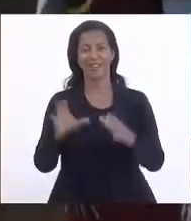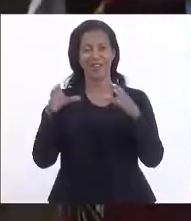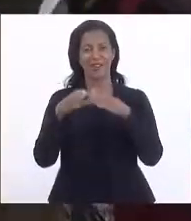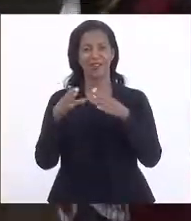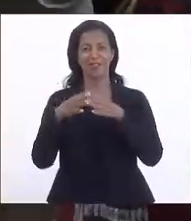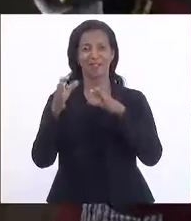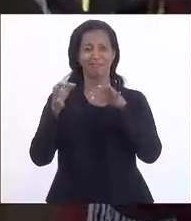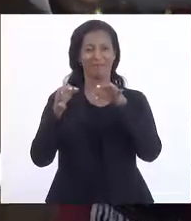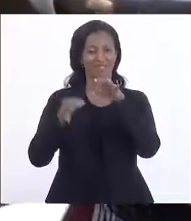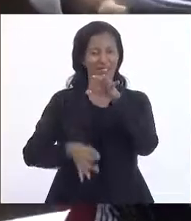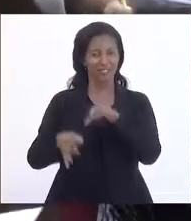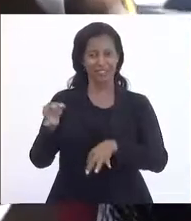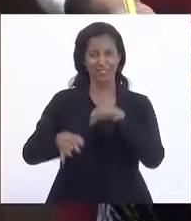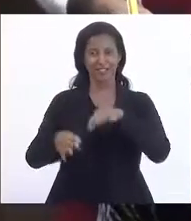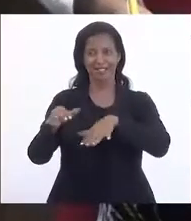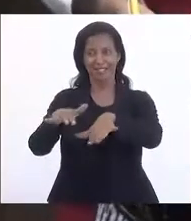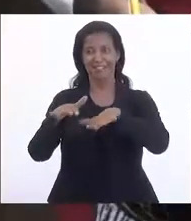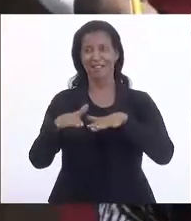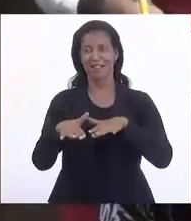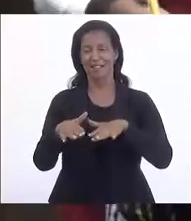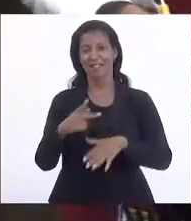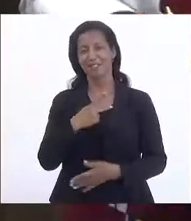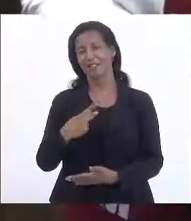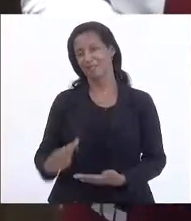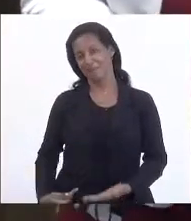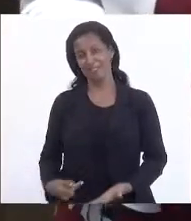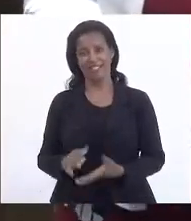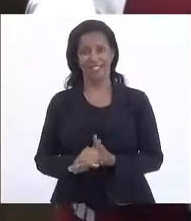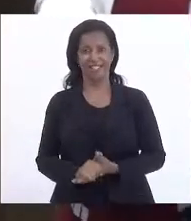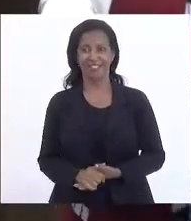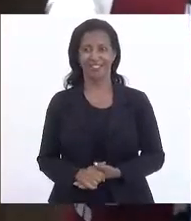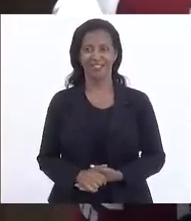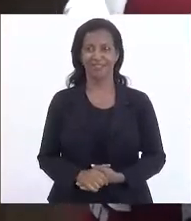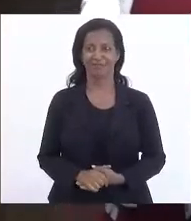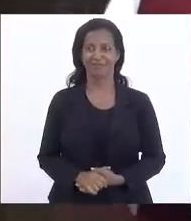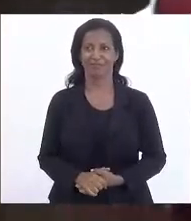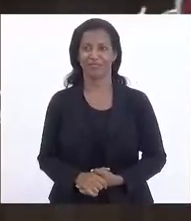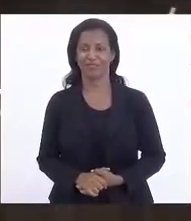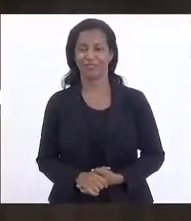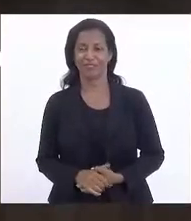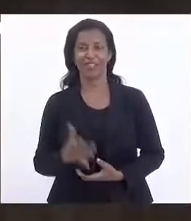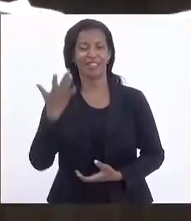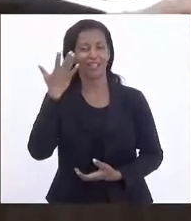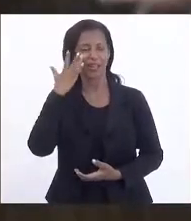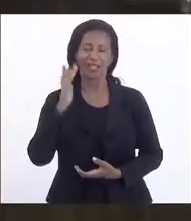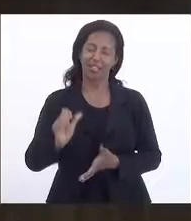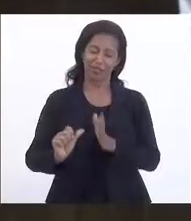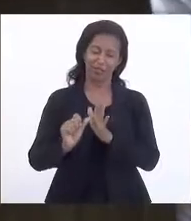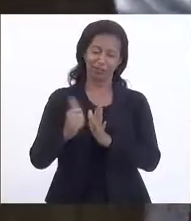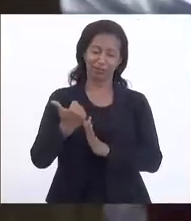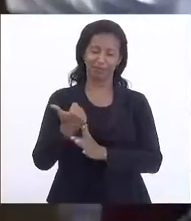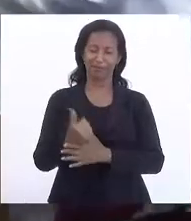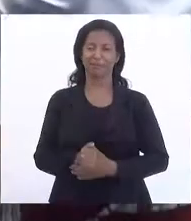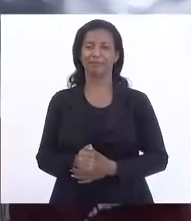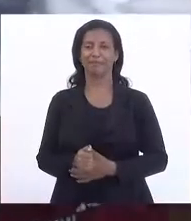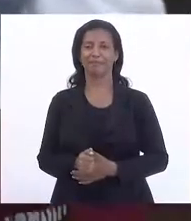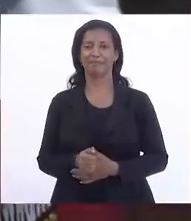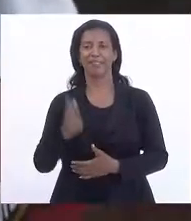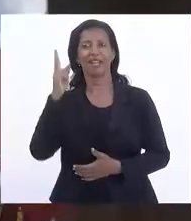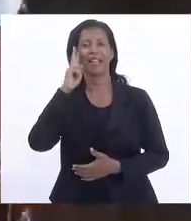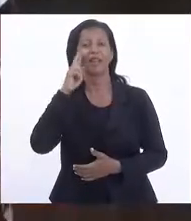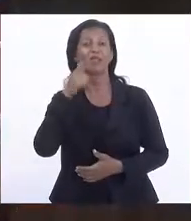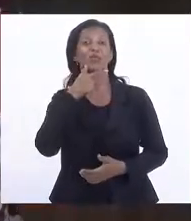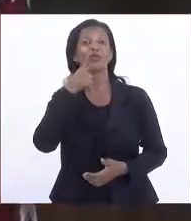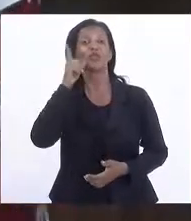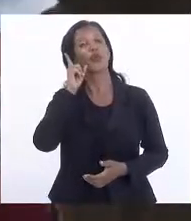Constituição e Justiça, sobre as emendas de plenário. Sr. Presidente, não... Eu acho que primeiro vale um registro. Do dia